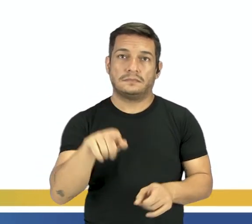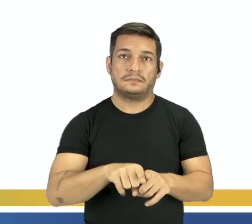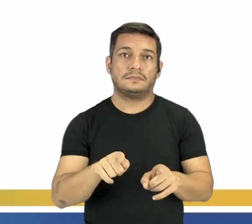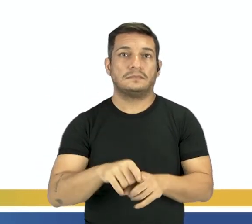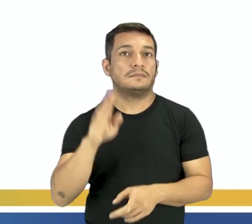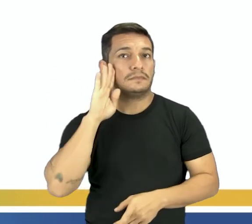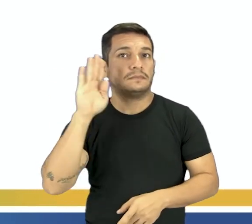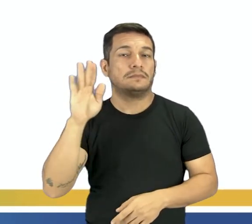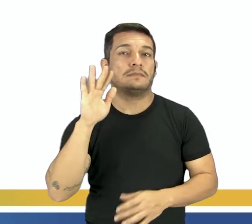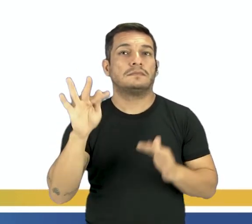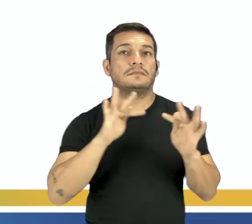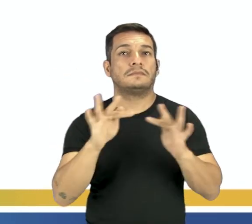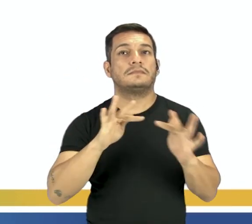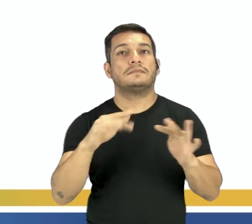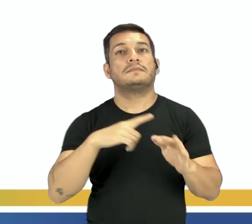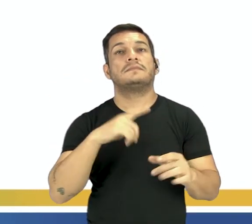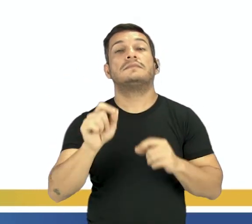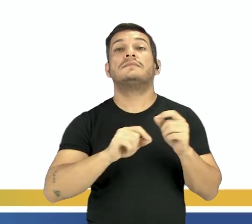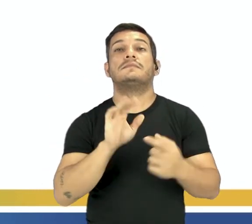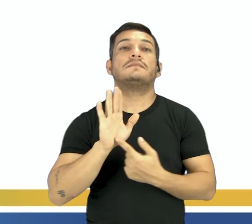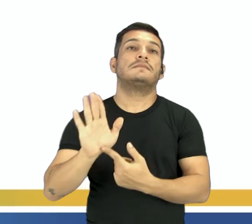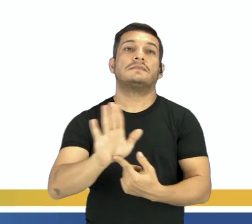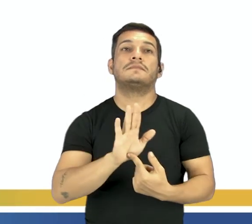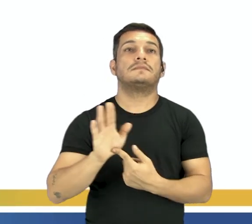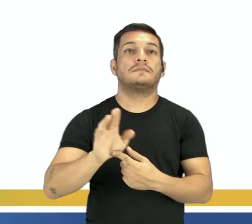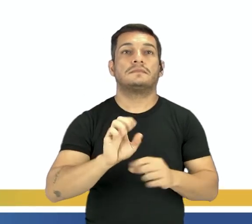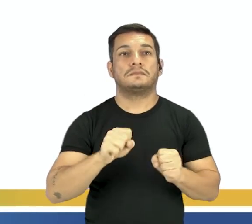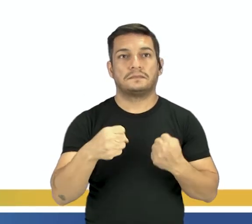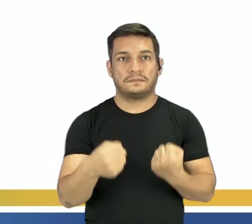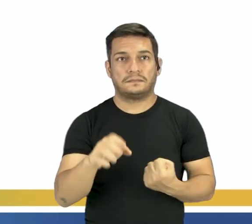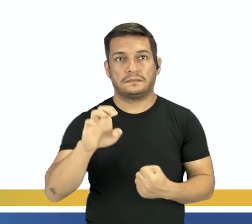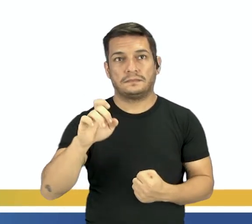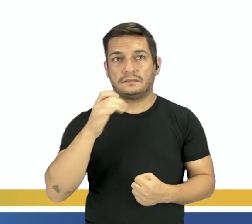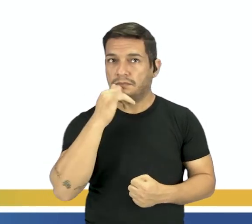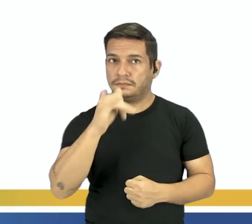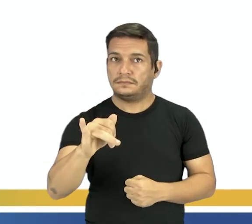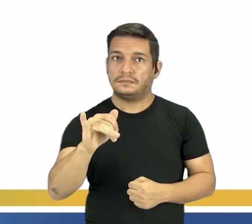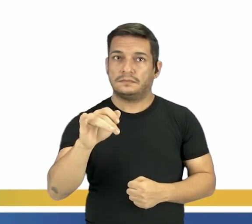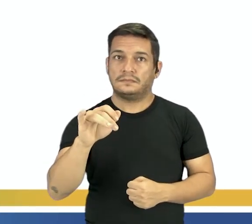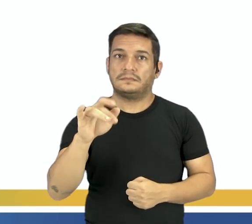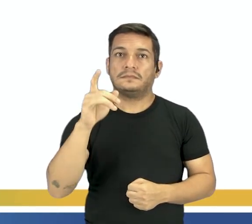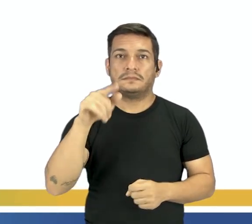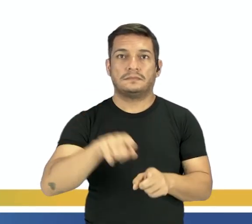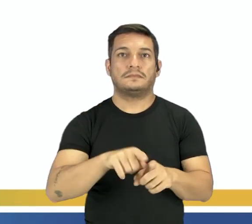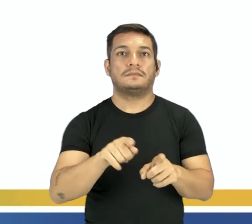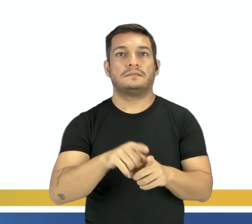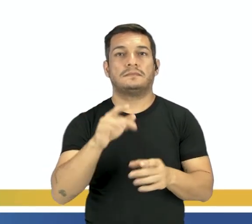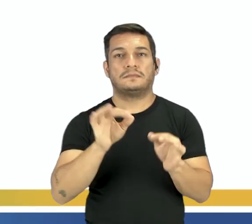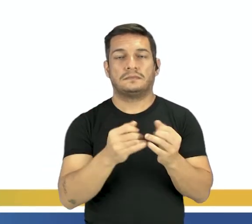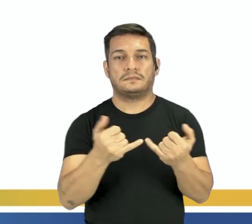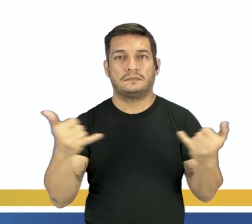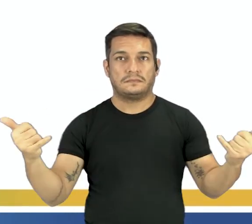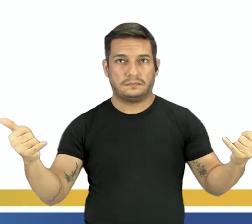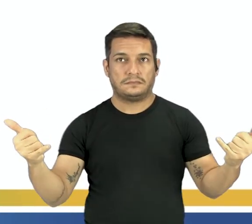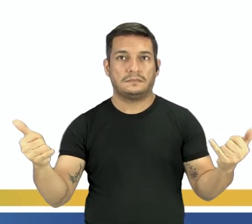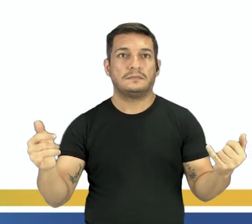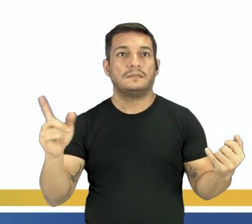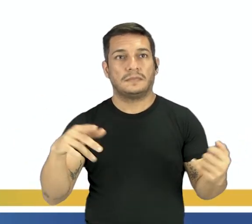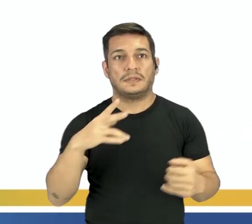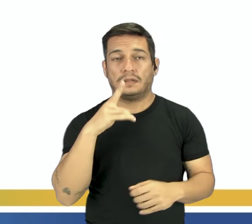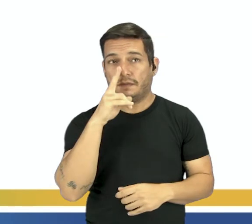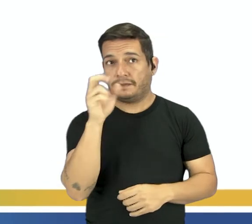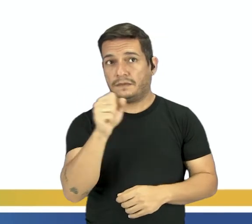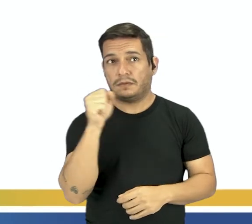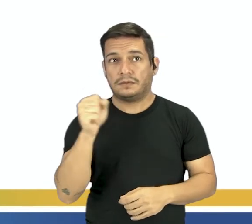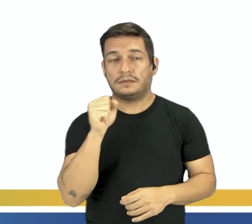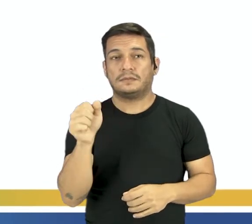seu princípio físico consiste no aparecimento de uma força eletromotriz entre os extremos de um fio condutor. Para que essa